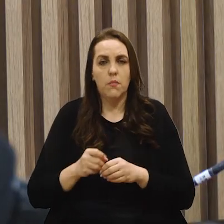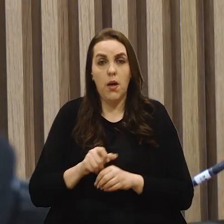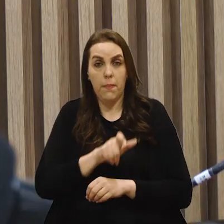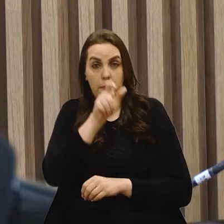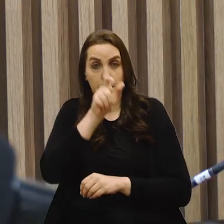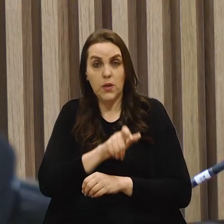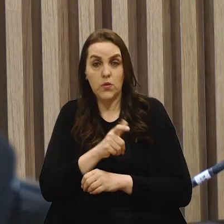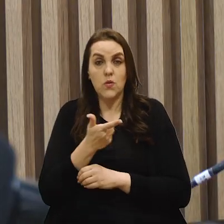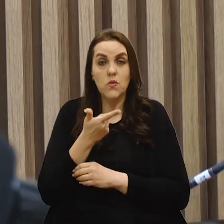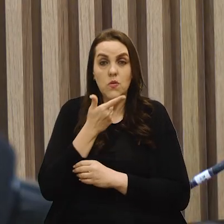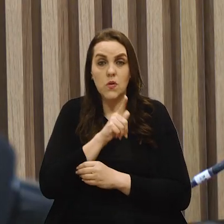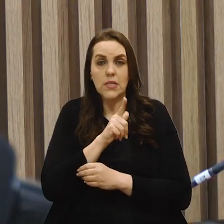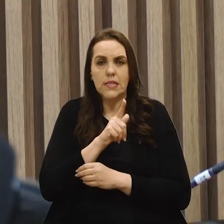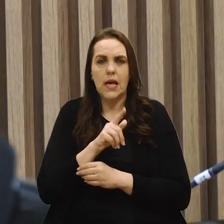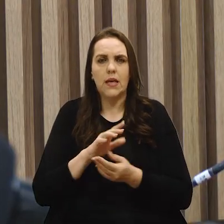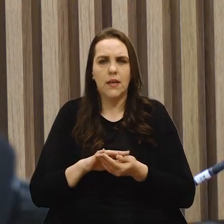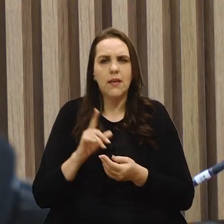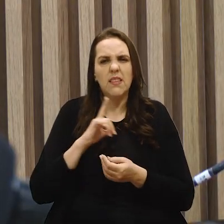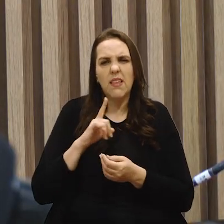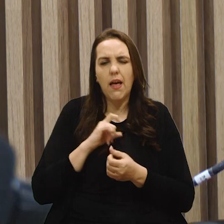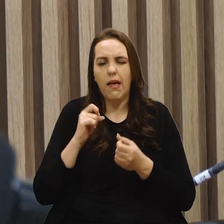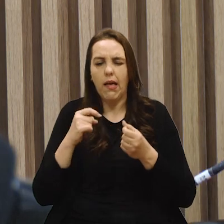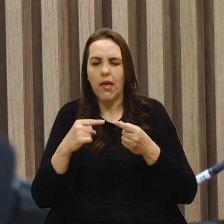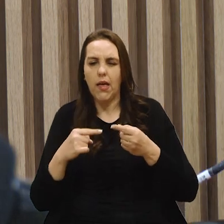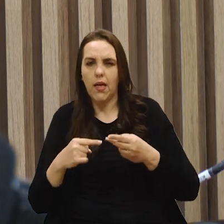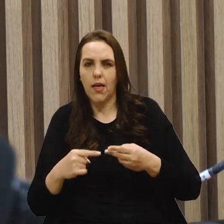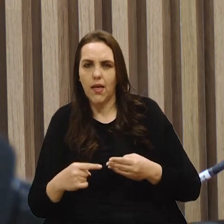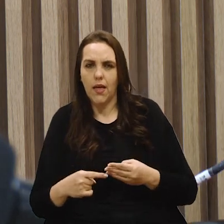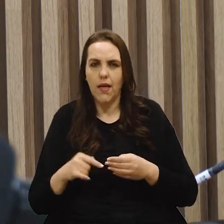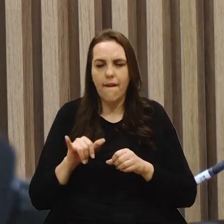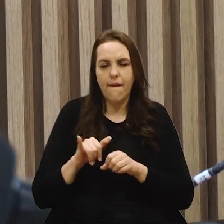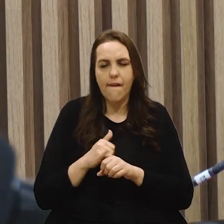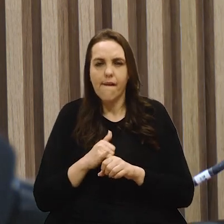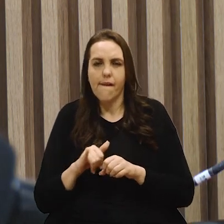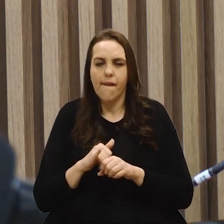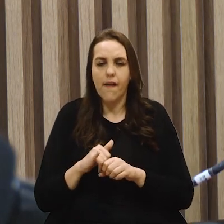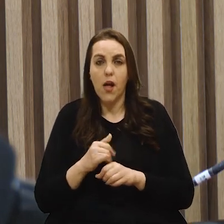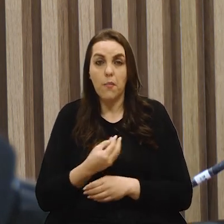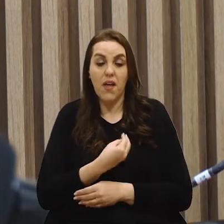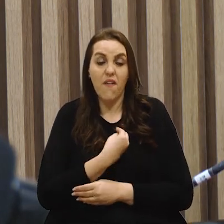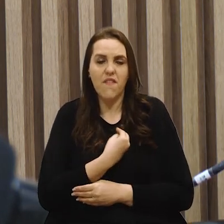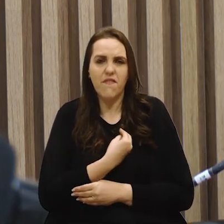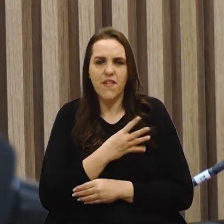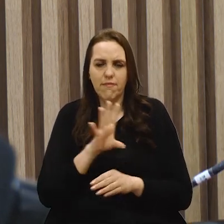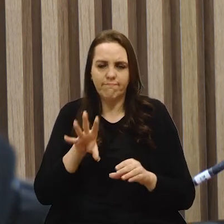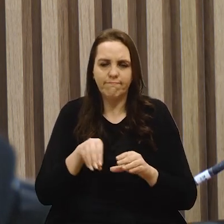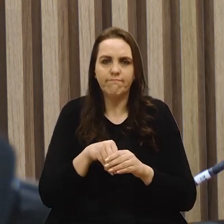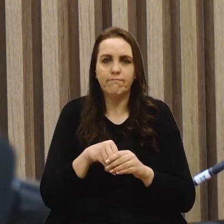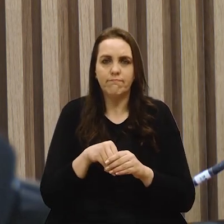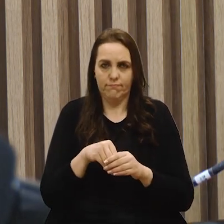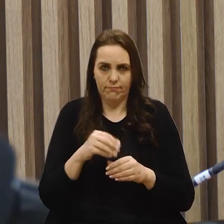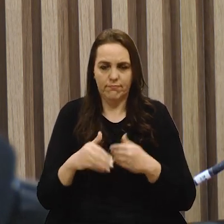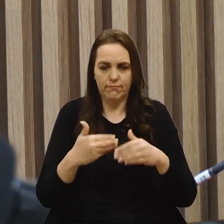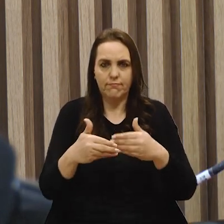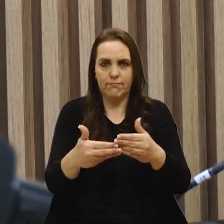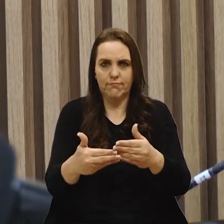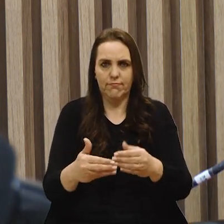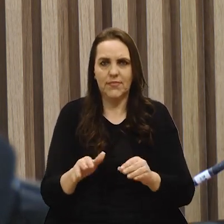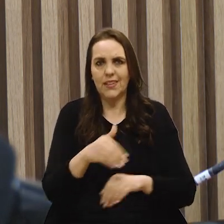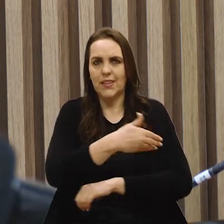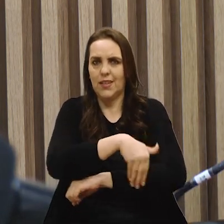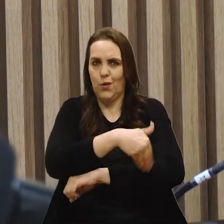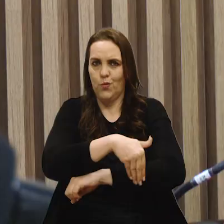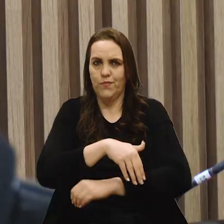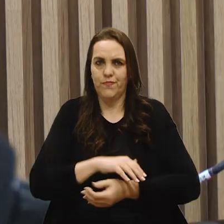ele consiga ter artifícios e artimanhas para vivenciar as ruas, né? Para sobreviver